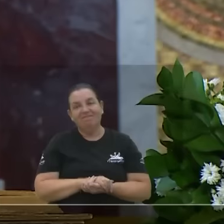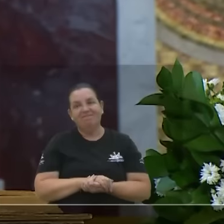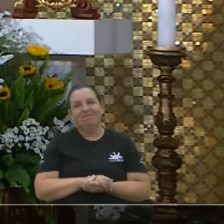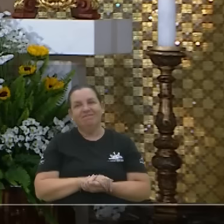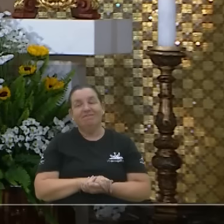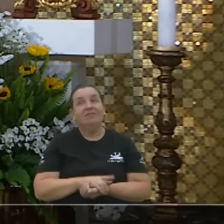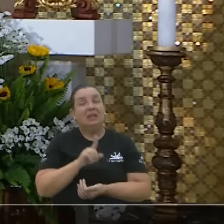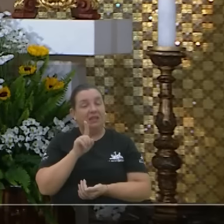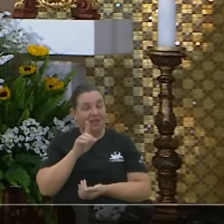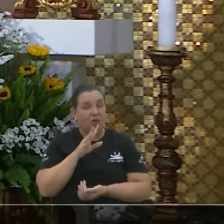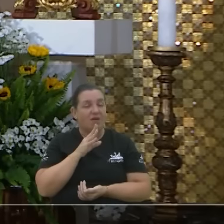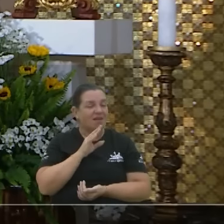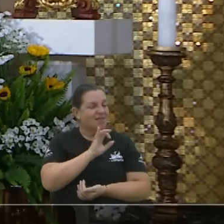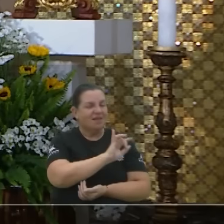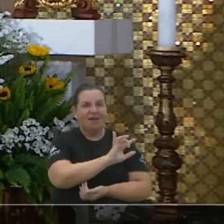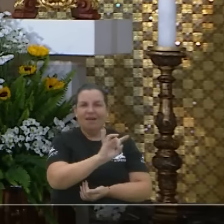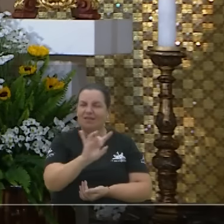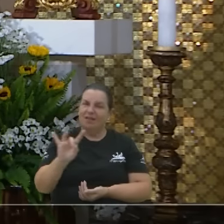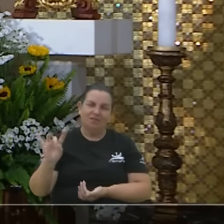Ele nos conhece.